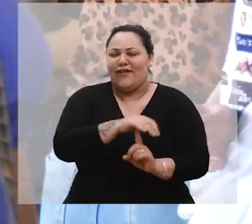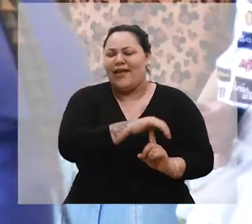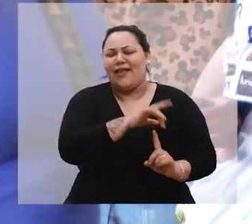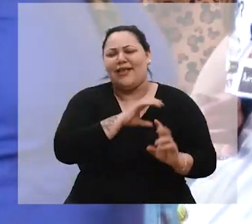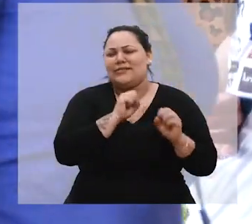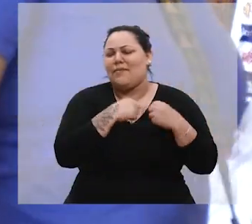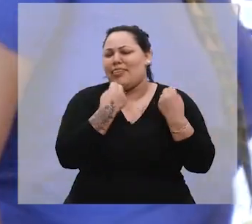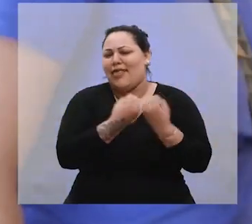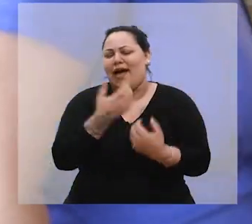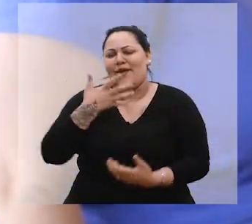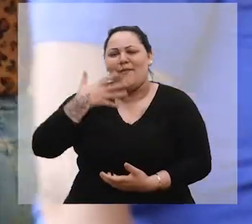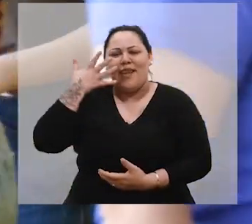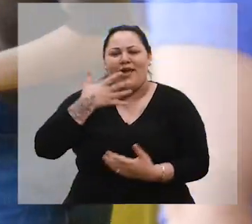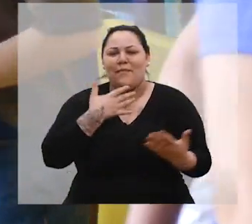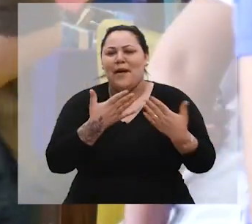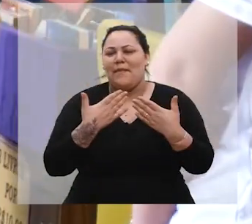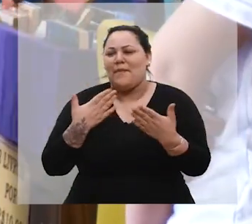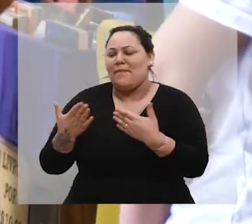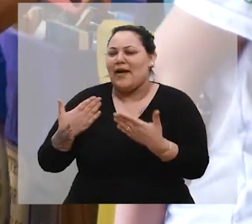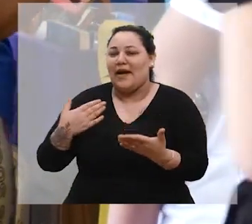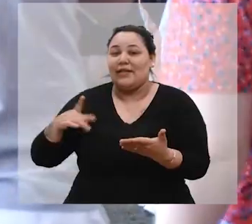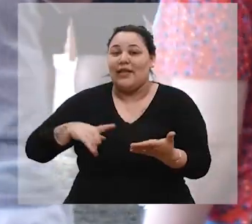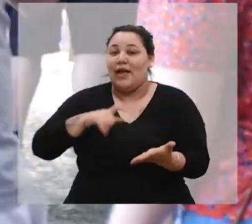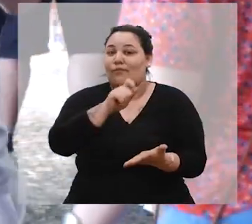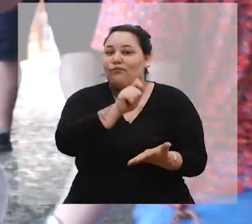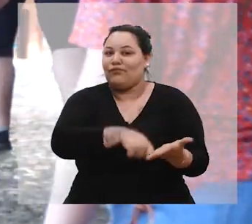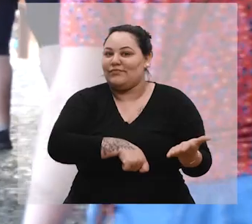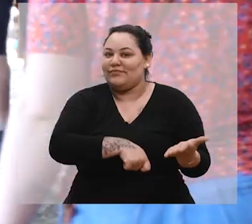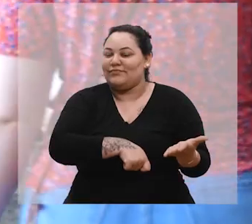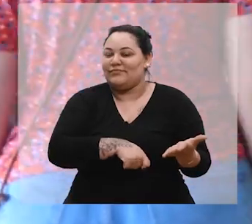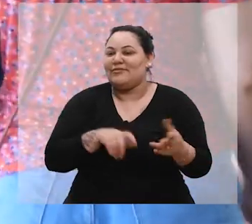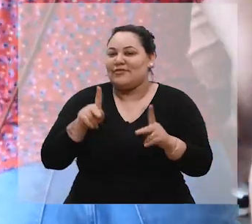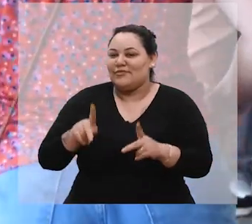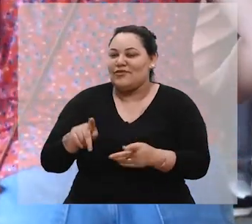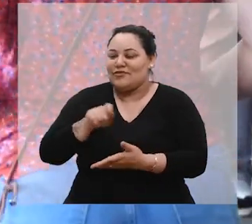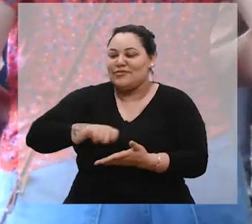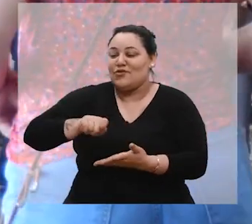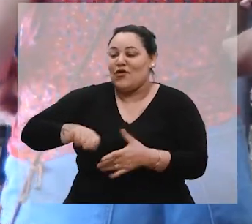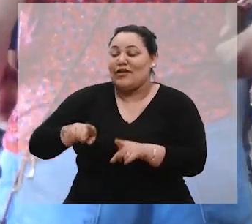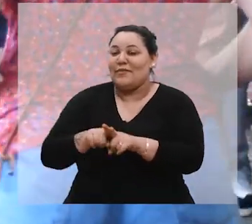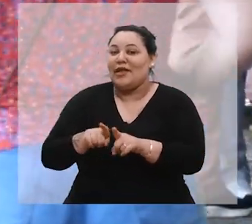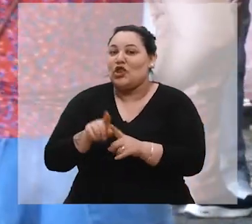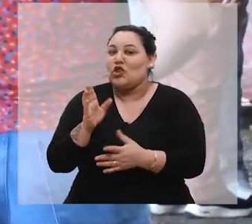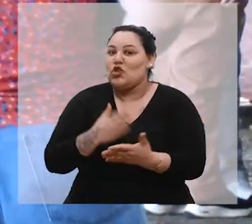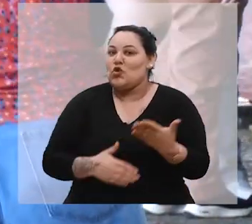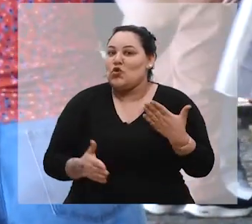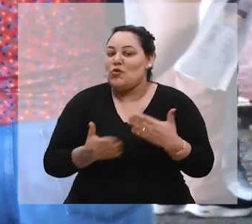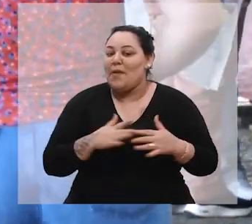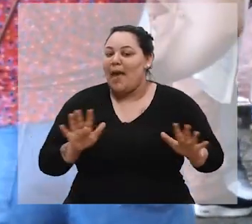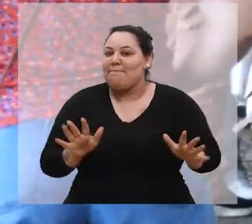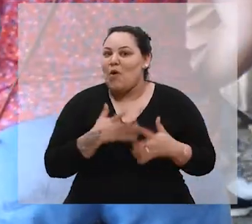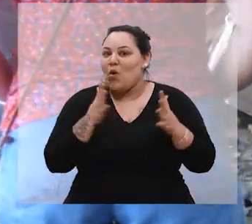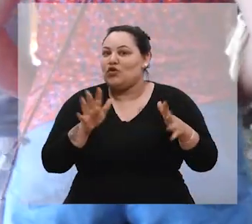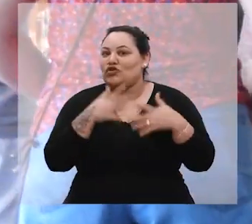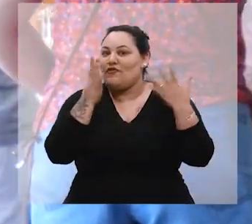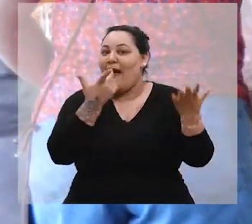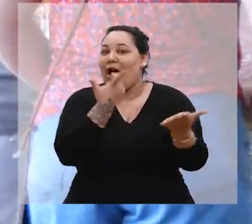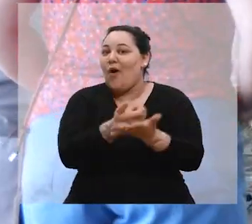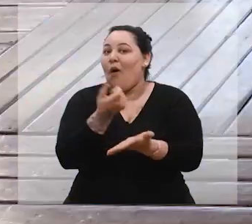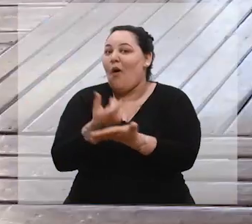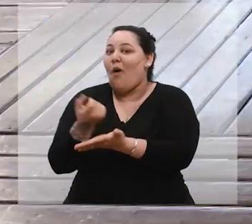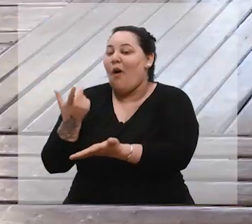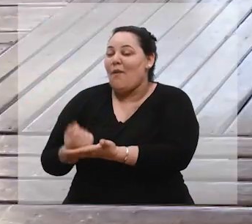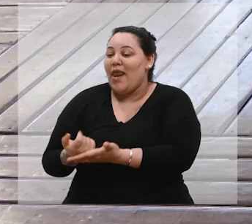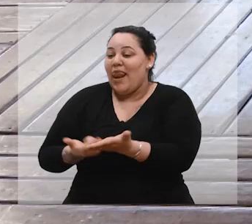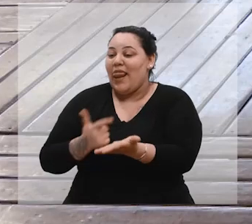seminários, palestras, bate-papos, sessões de autógrafos, tudo para promover a produção literária e a escrita